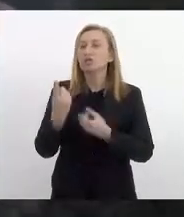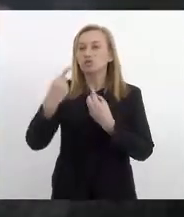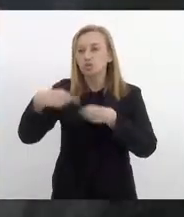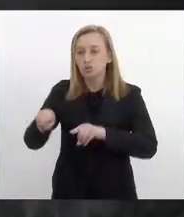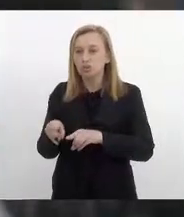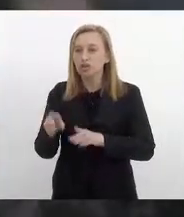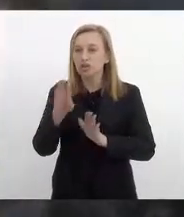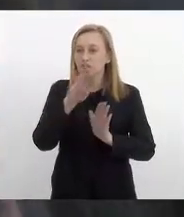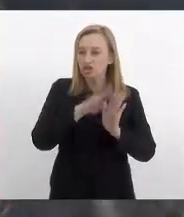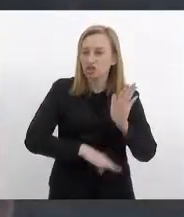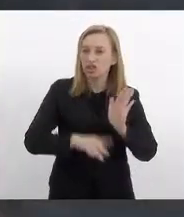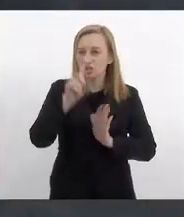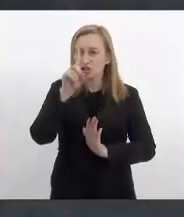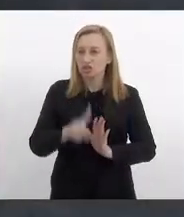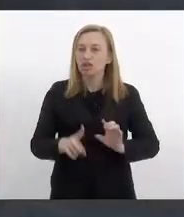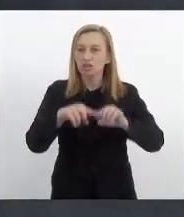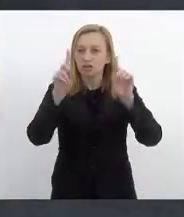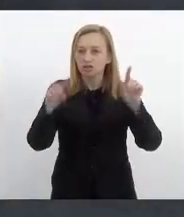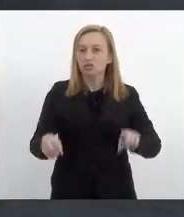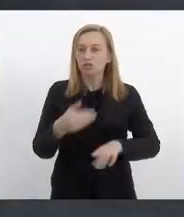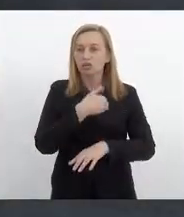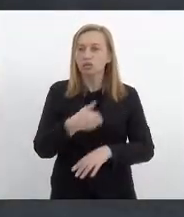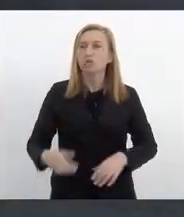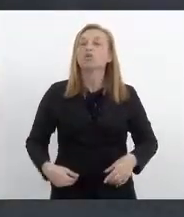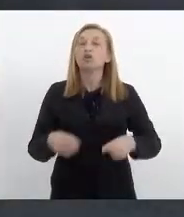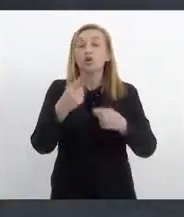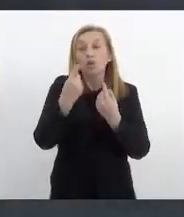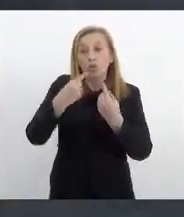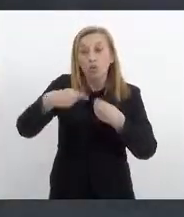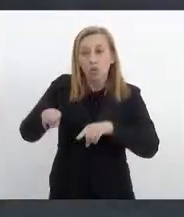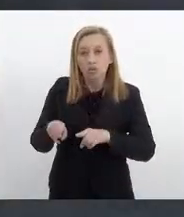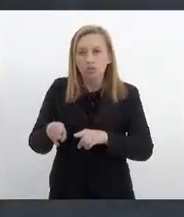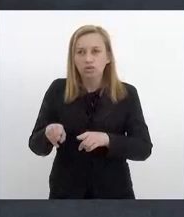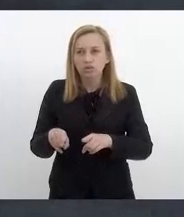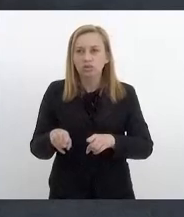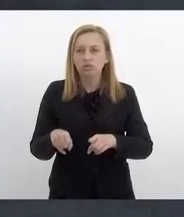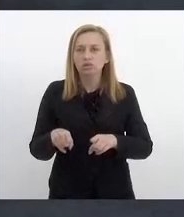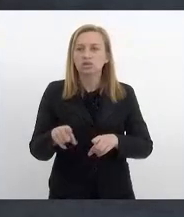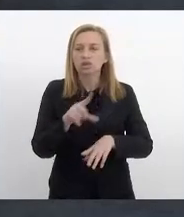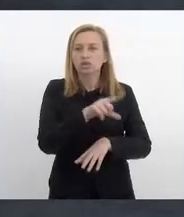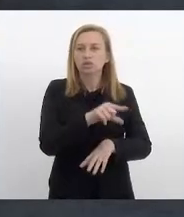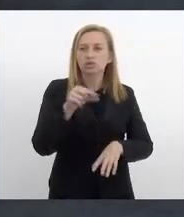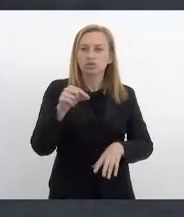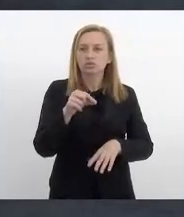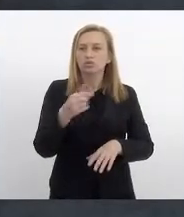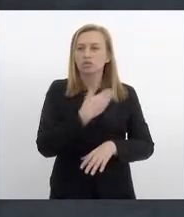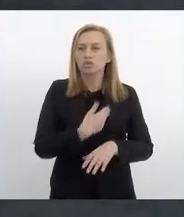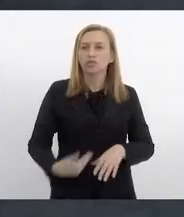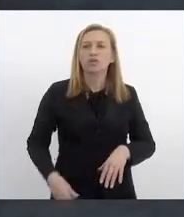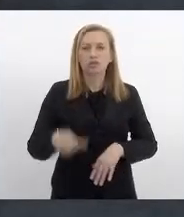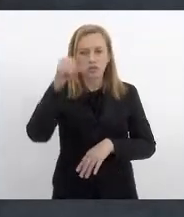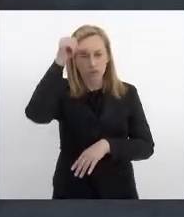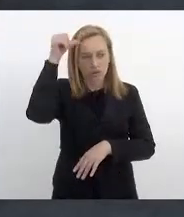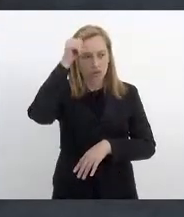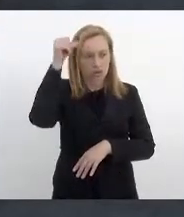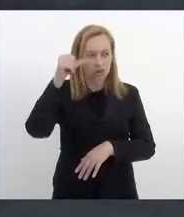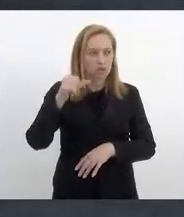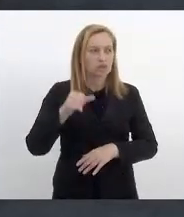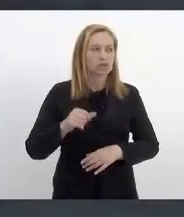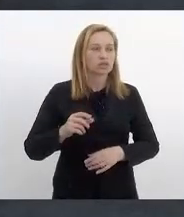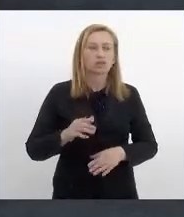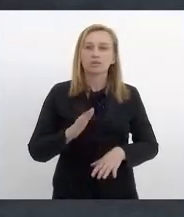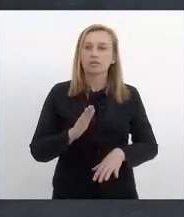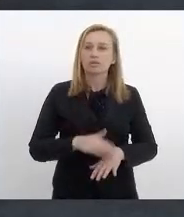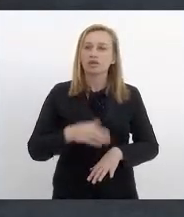a retirada de direitos dos servidores e somos contra a opção do governo Cláudio Castro de ir além do que o